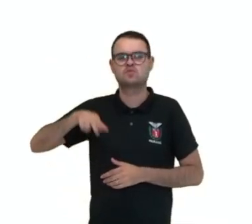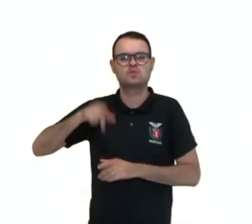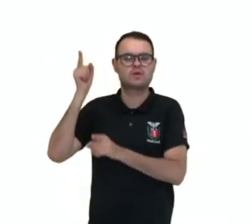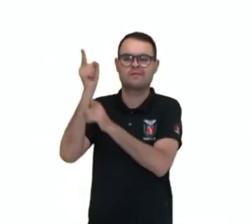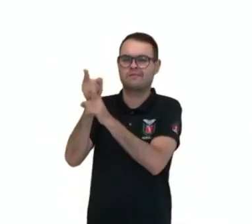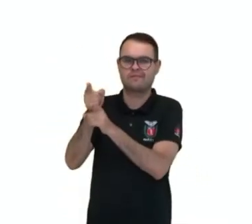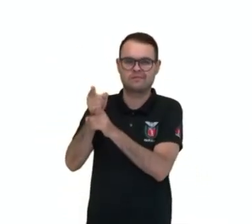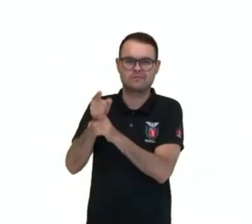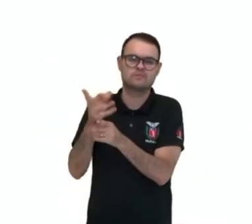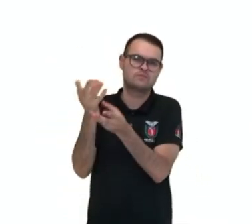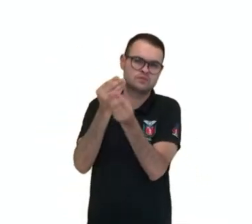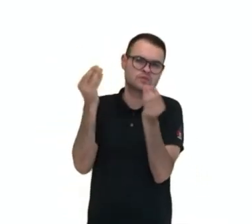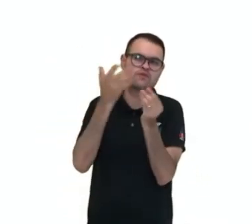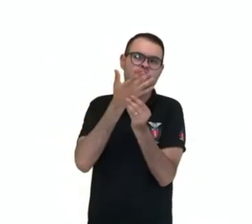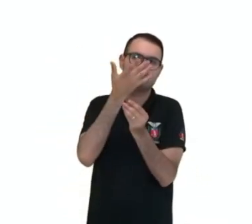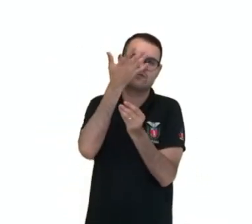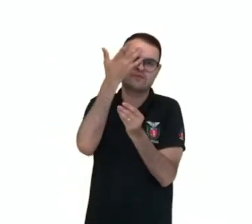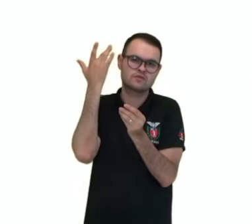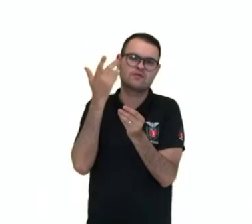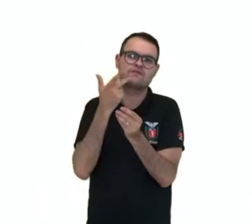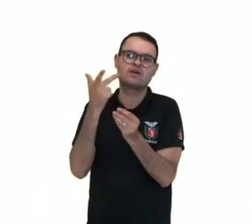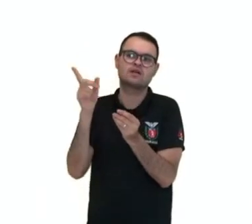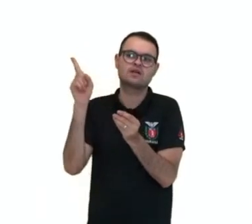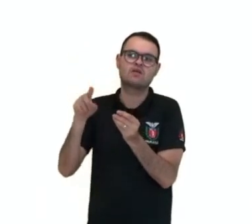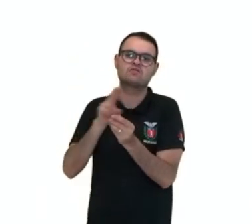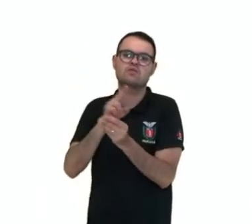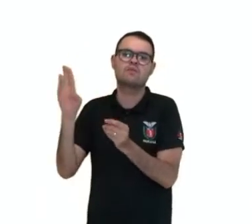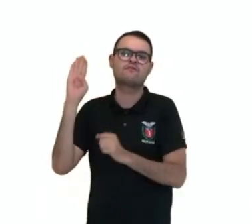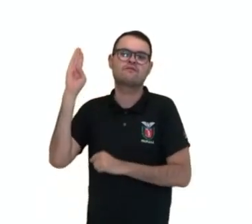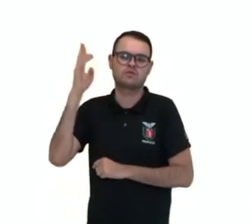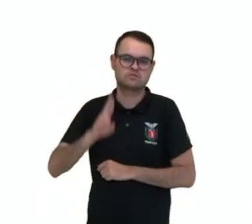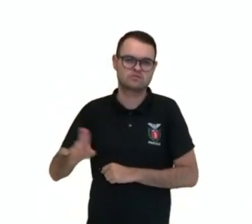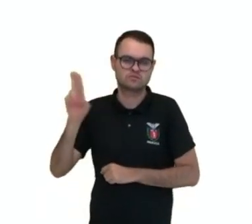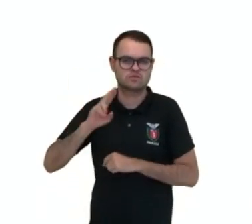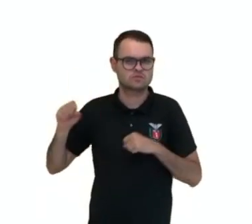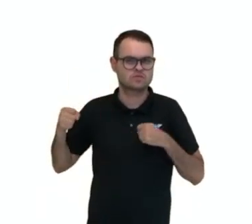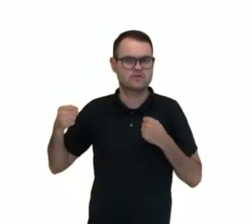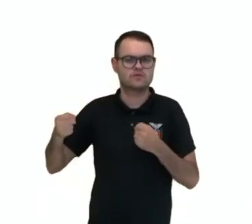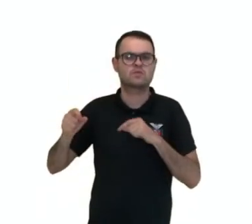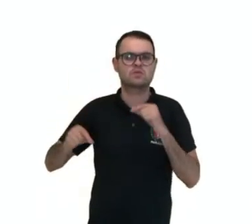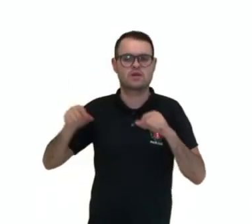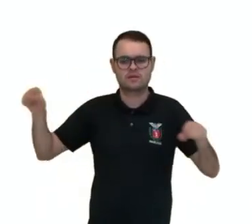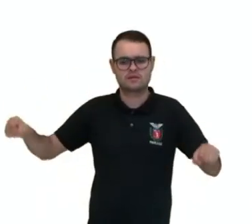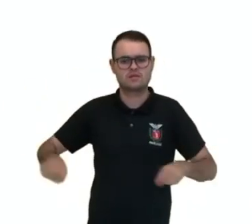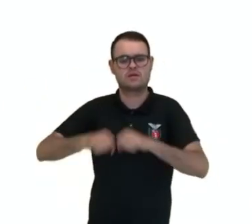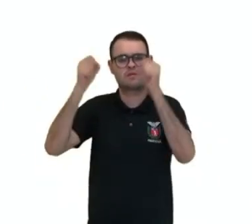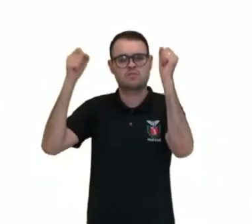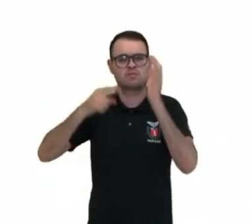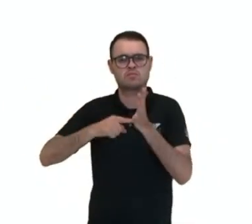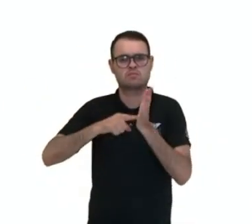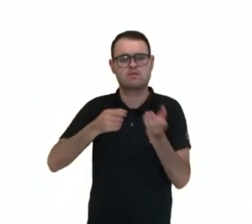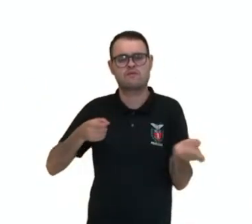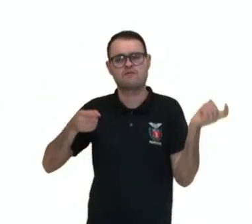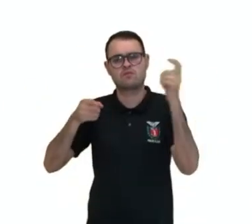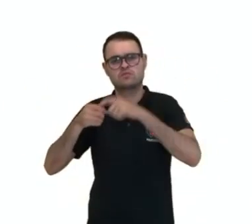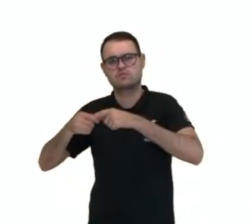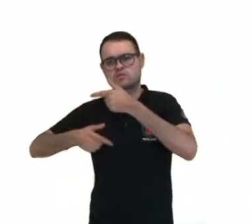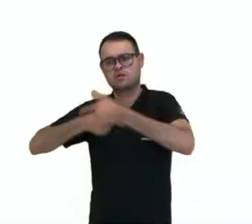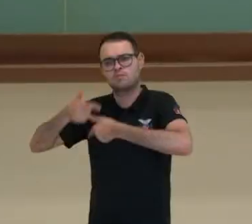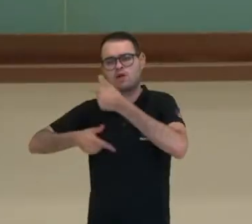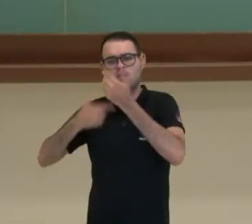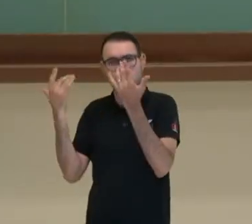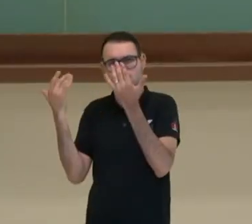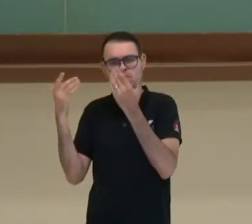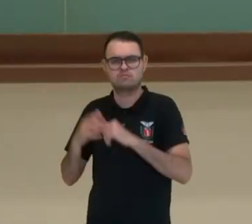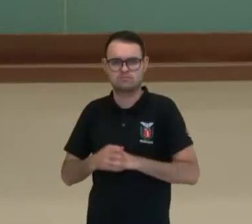encontrado. Muito se fala de que era um nome falso que eles usavam. E defendiam a quebra das máquinas e o retorno ao trabalho manual.